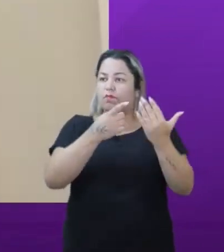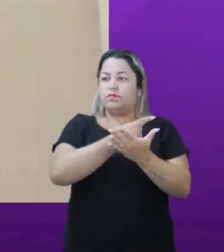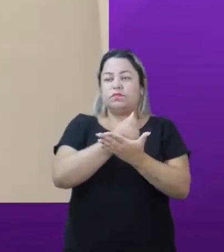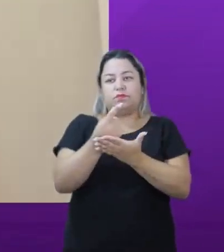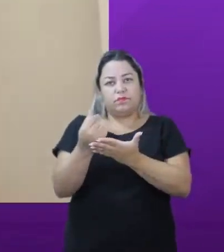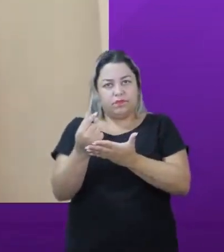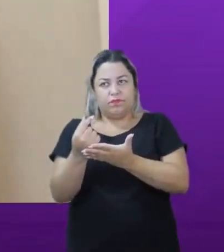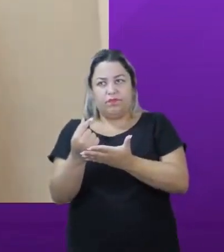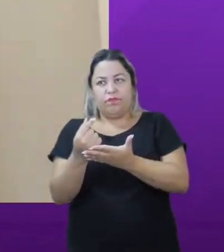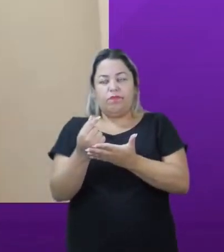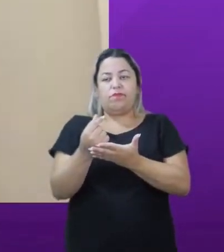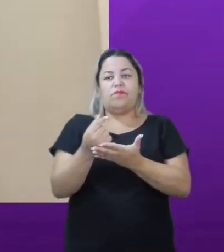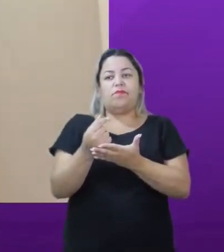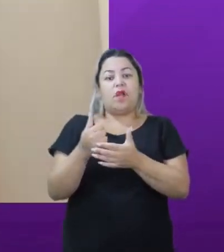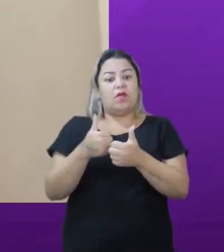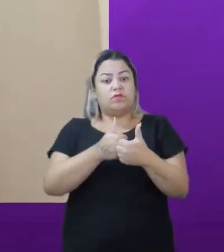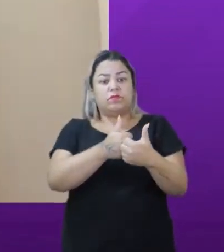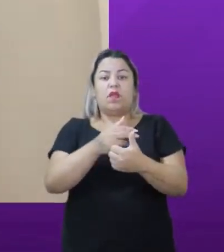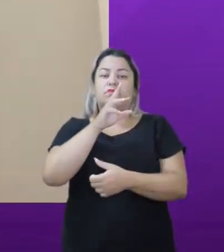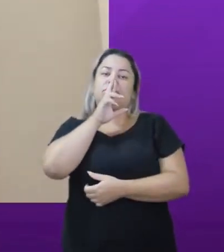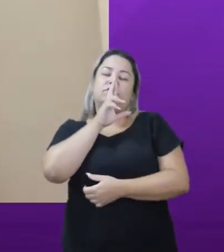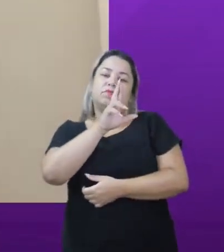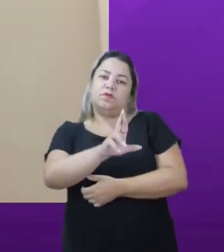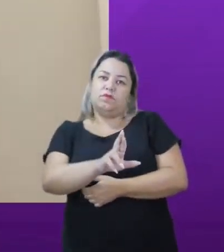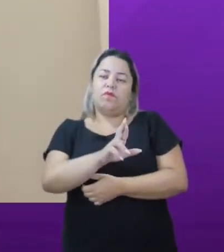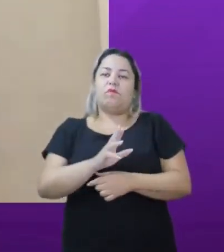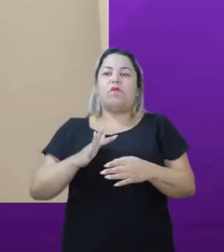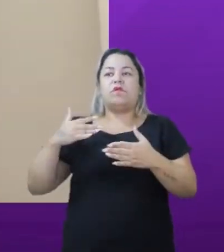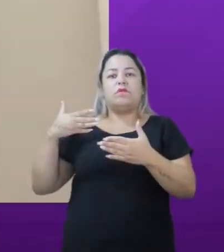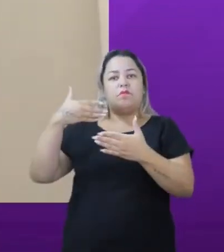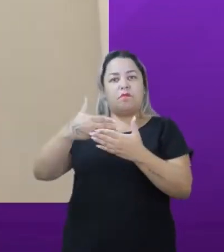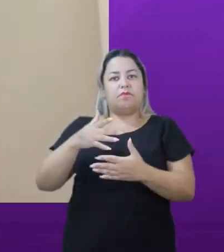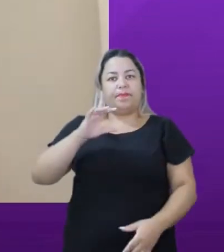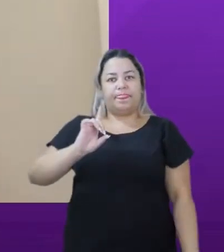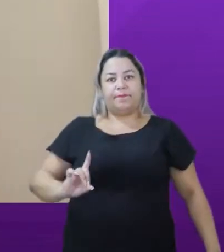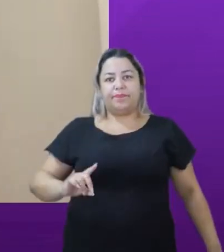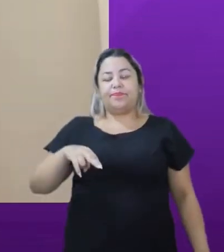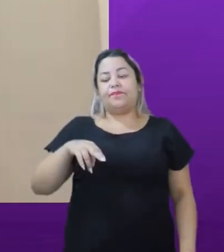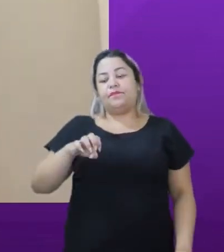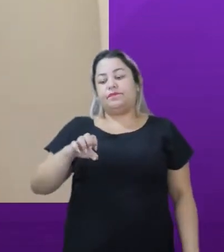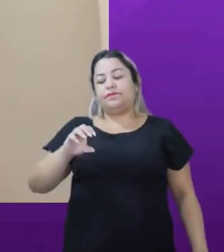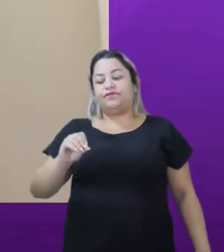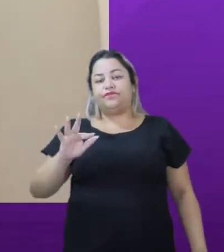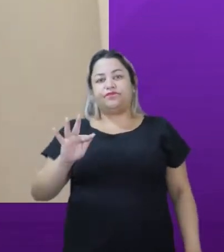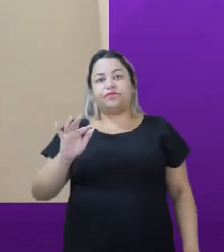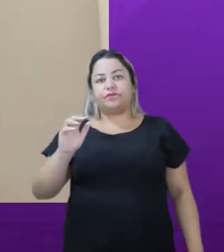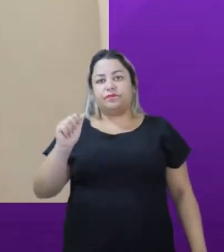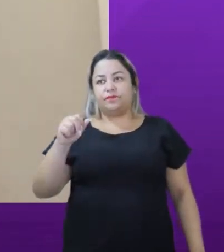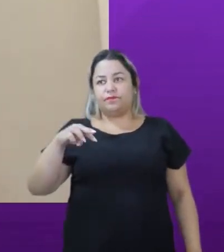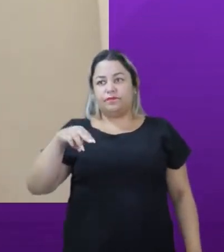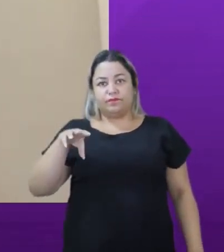nos leva, né, a essa resposta fascistizante, né, o avanço da extrema-direita e do neofascismo,